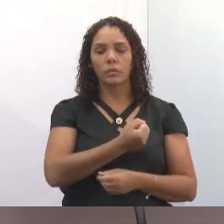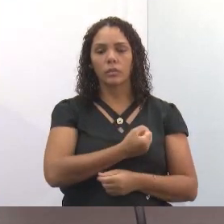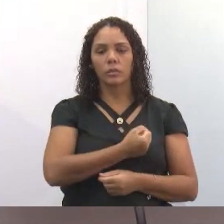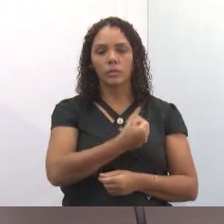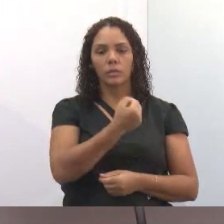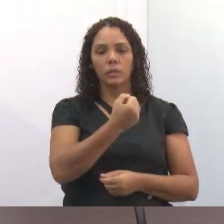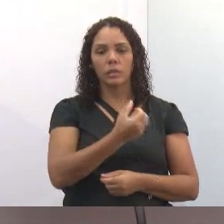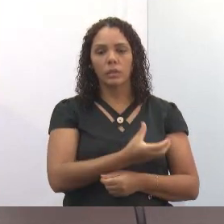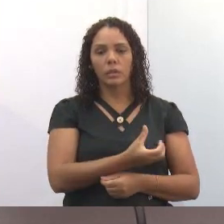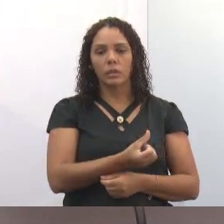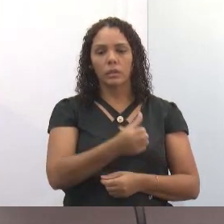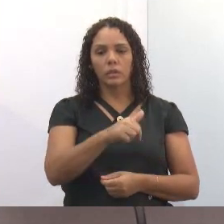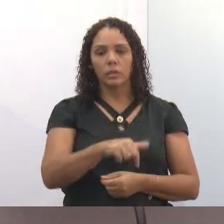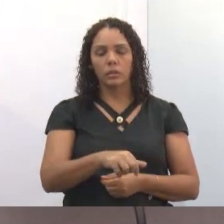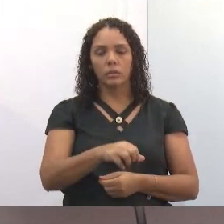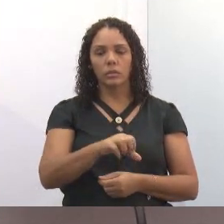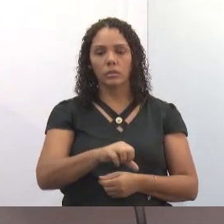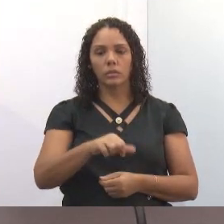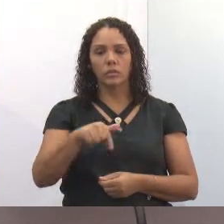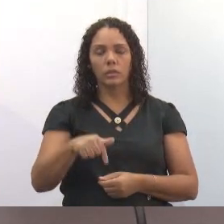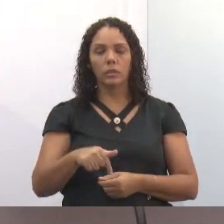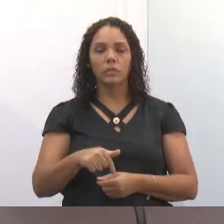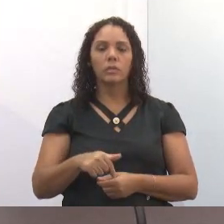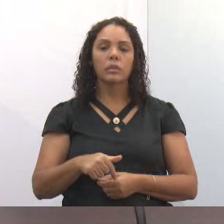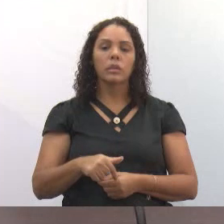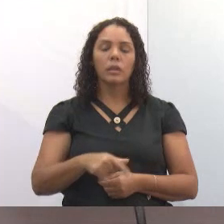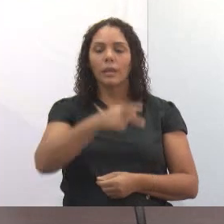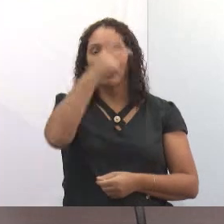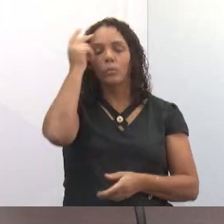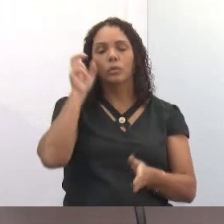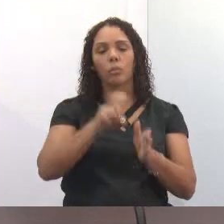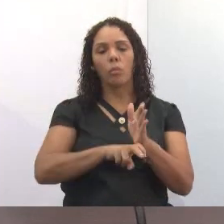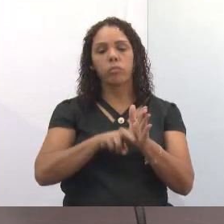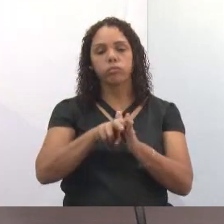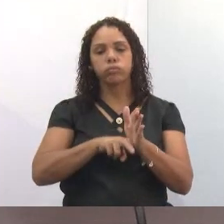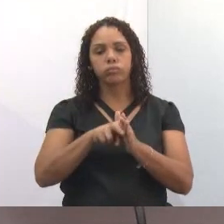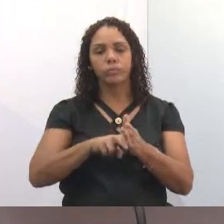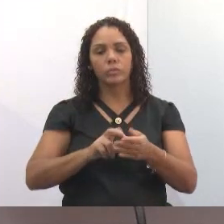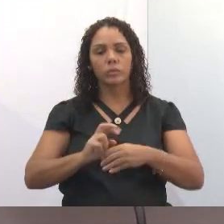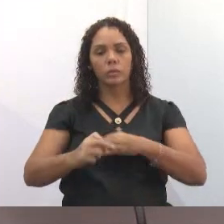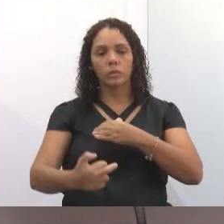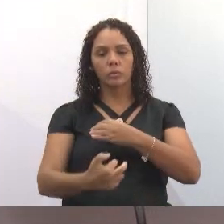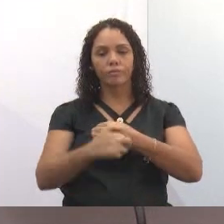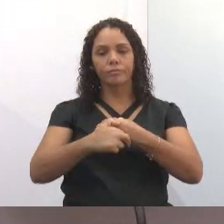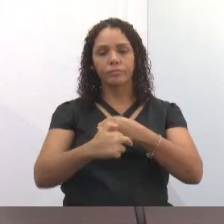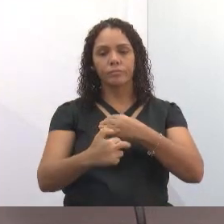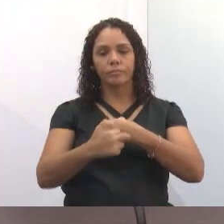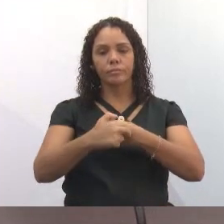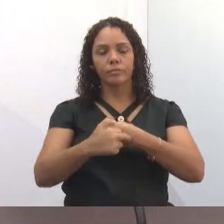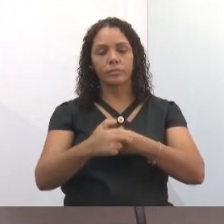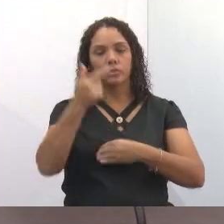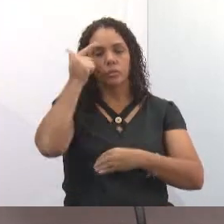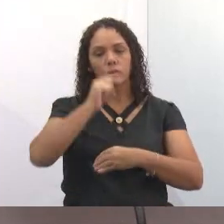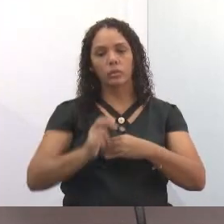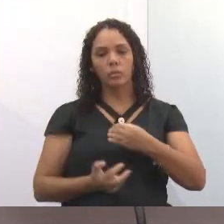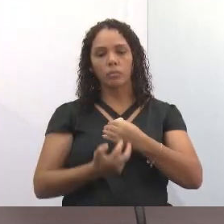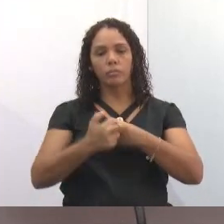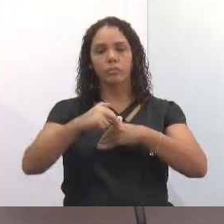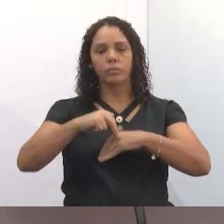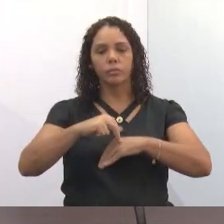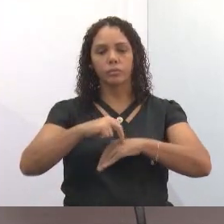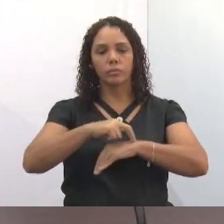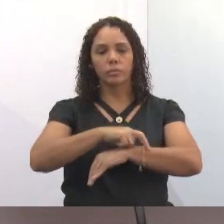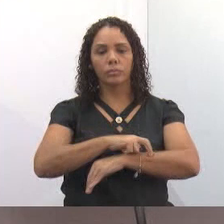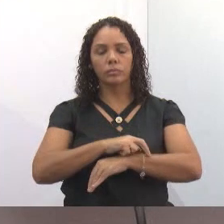Parque dos Príncipes, que impossibilita a acessibilidade de cadeirantes nas calçadas desse logradouro? Caso positivo, informar quando será realizado o